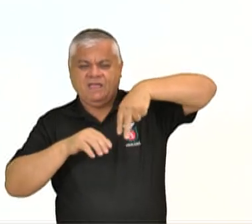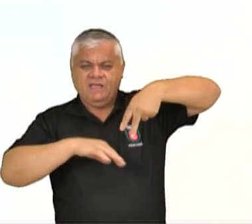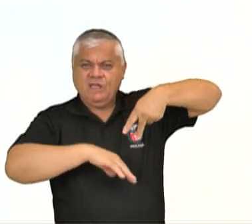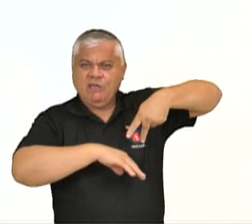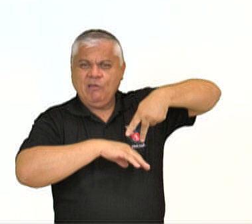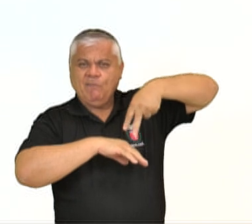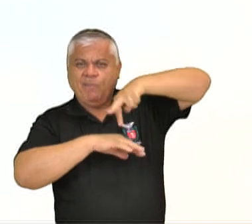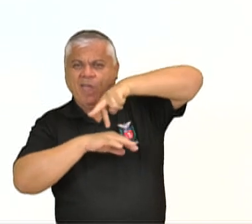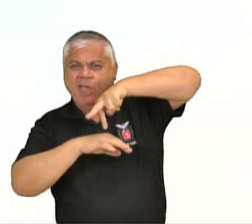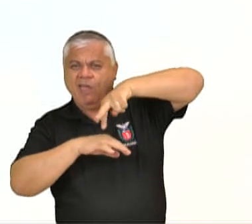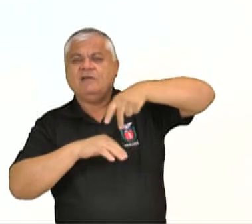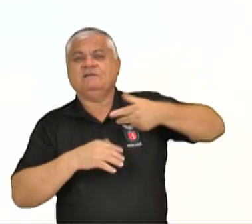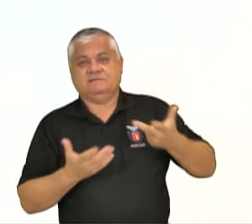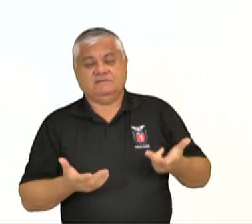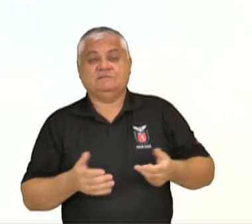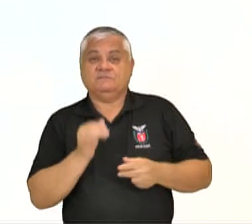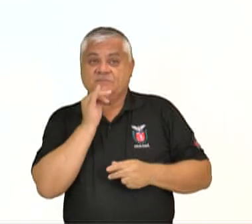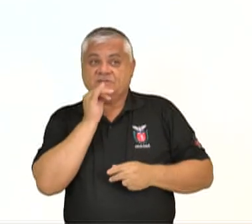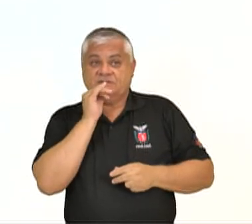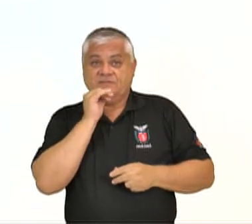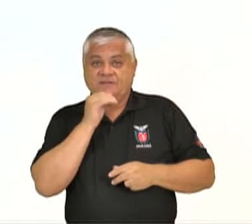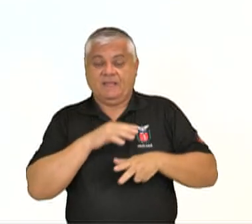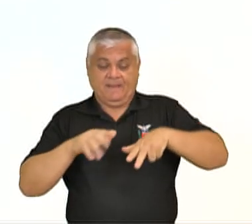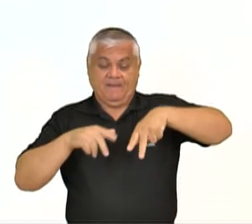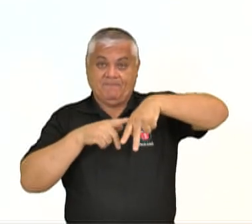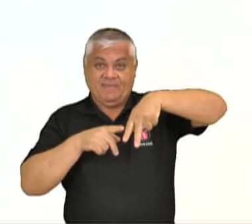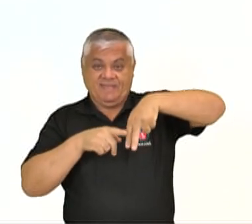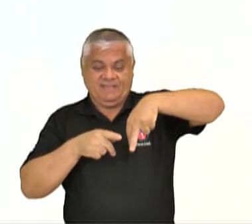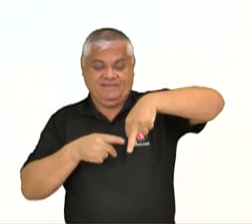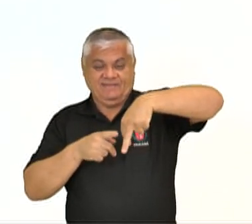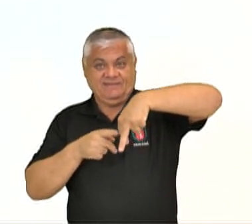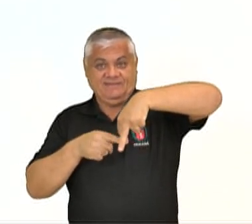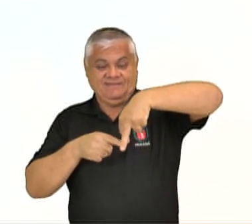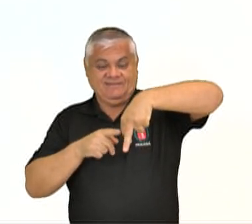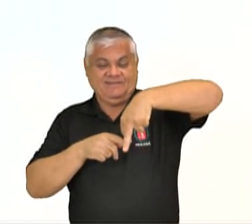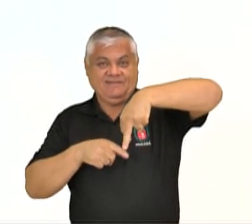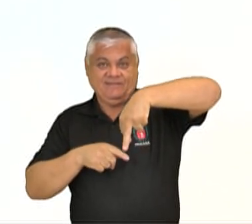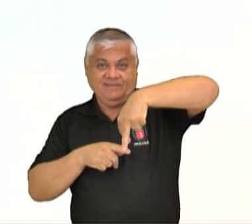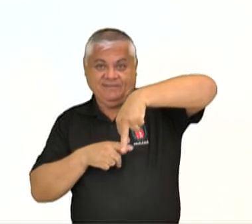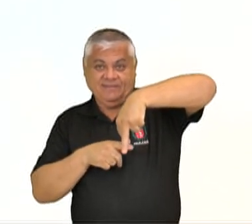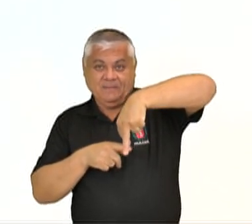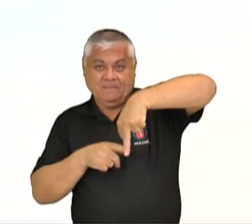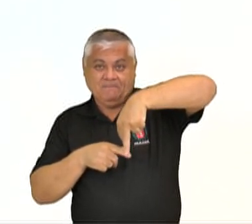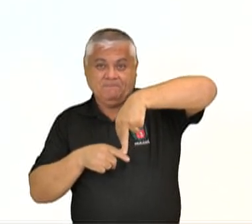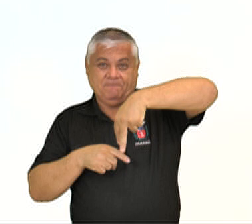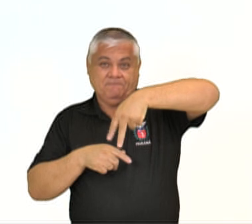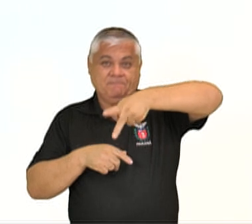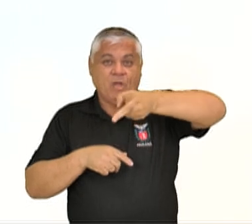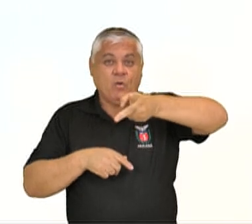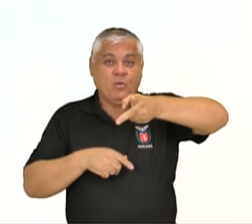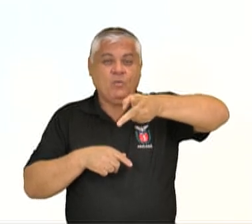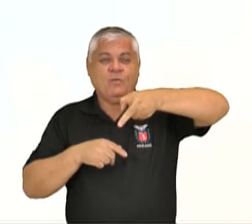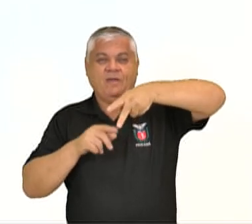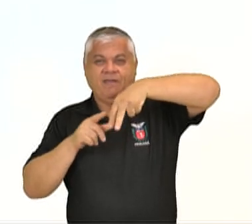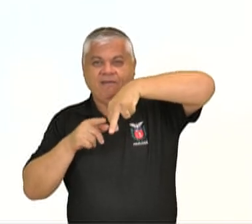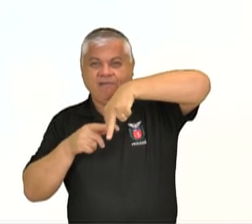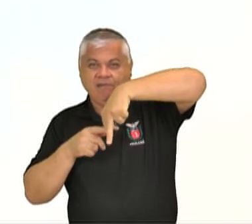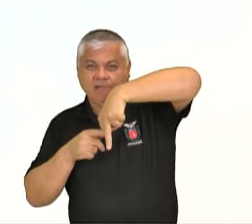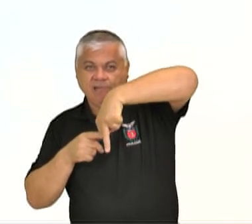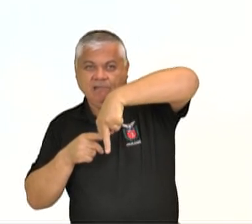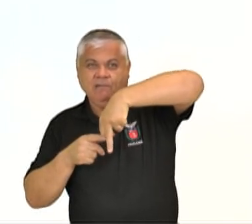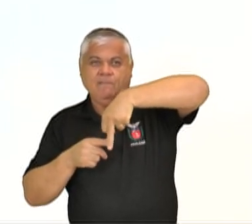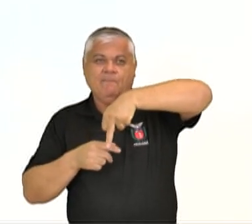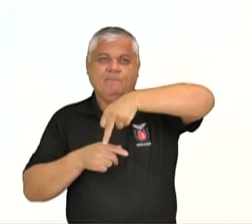para tocar o adversário. Então a perna vem lá de trás, ela sobe inicialmente flexionada e